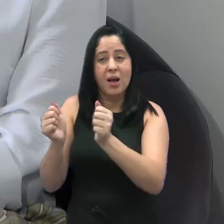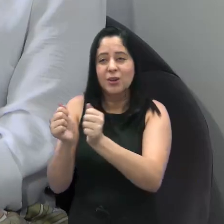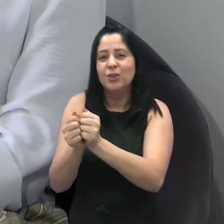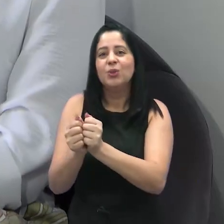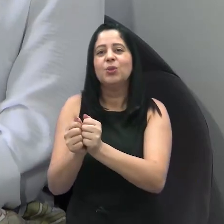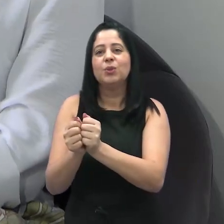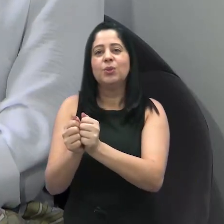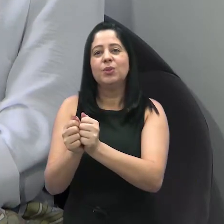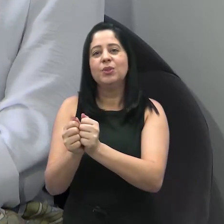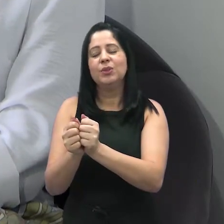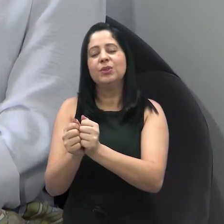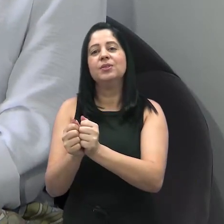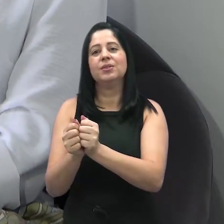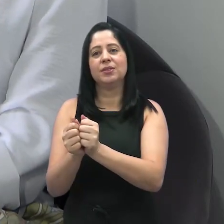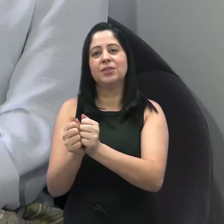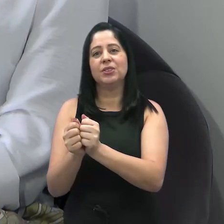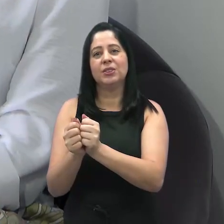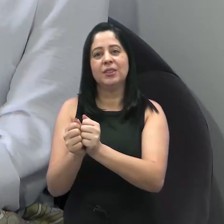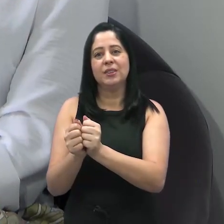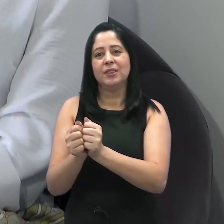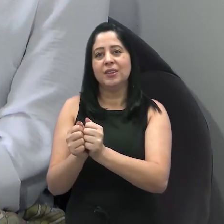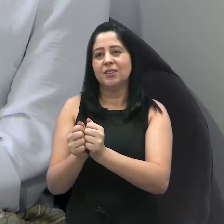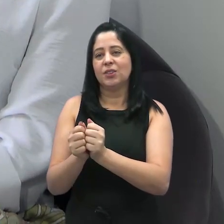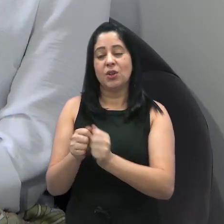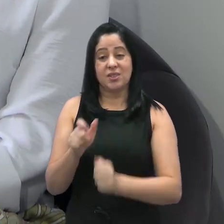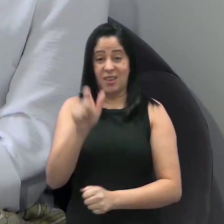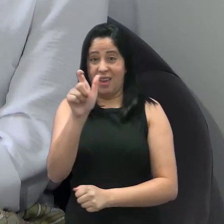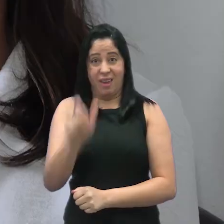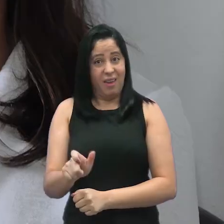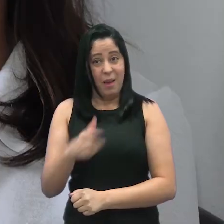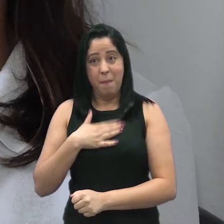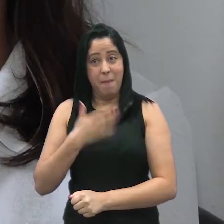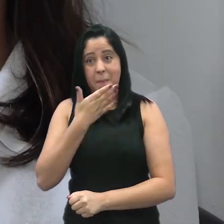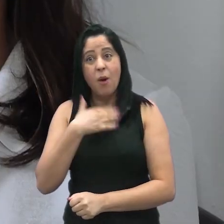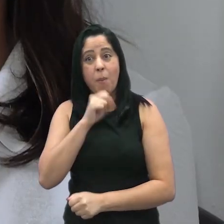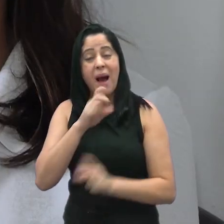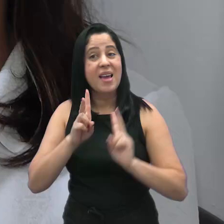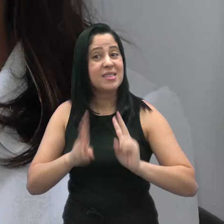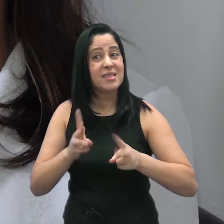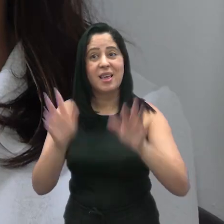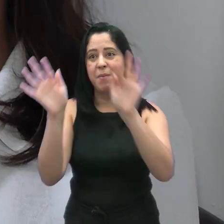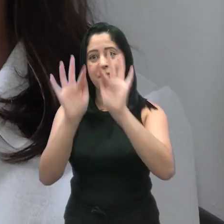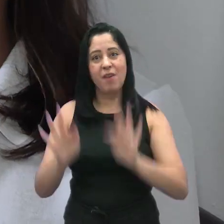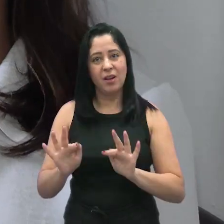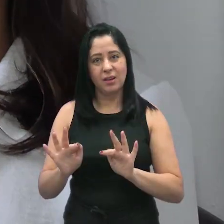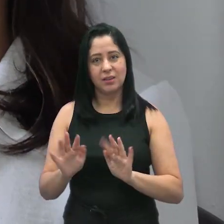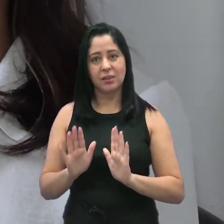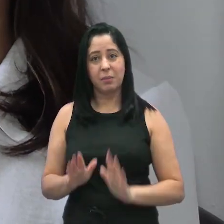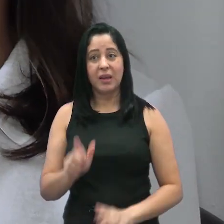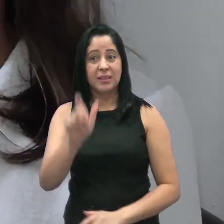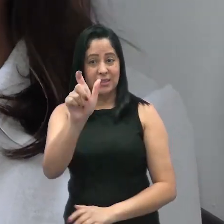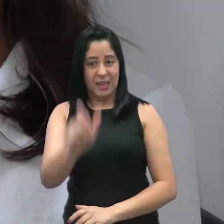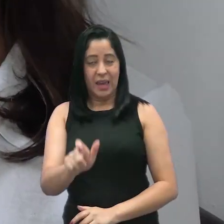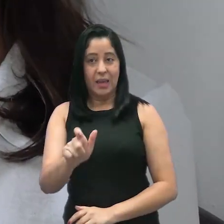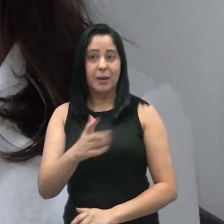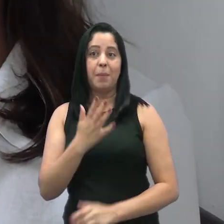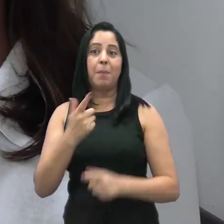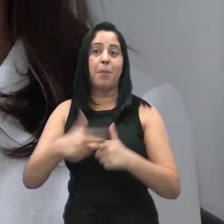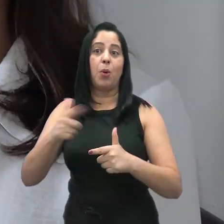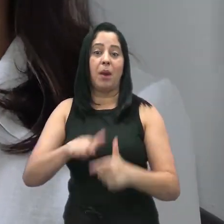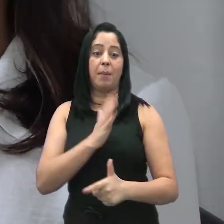juntos. E ele era um cara muito alegre. Ele faleceu, ele